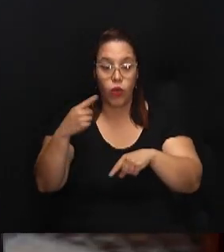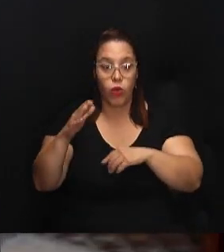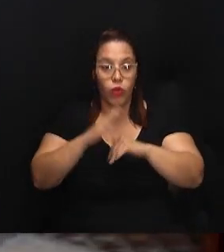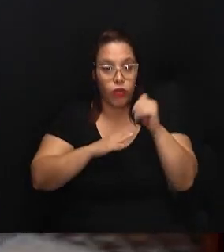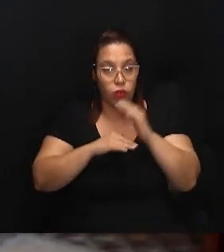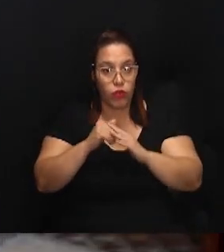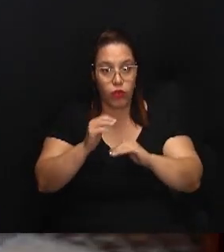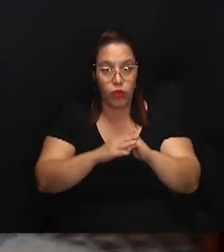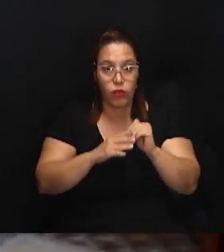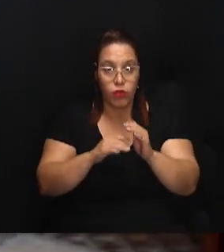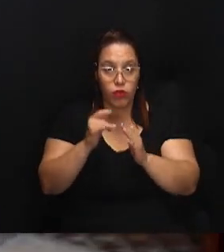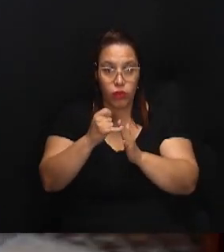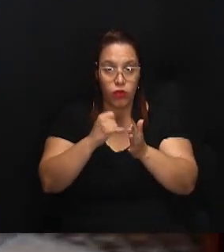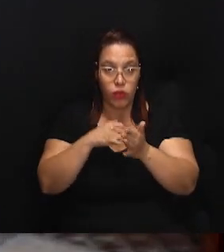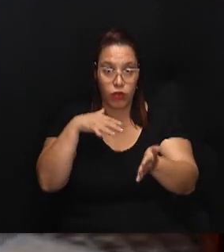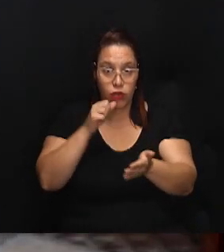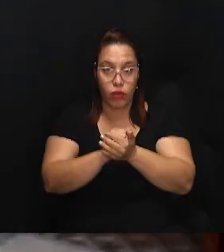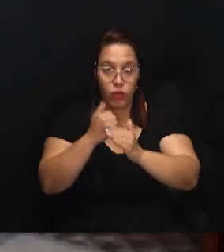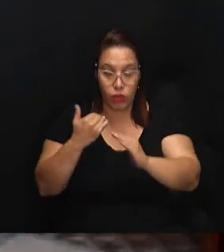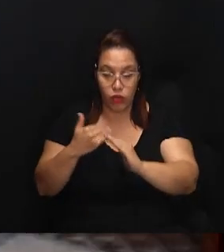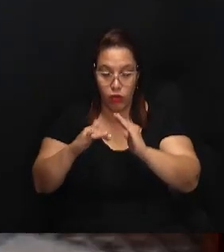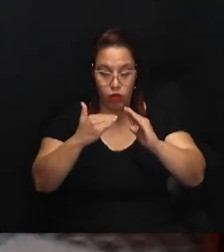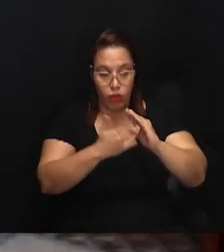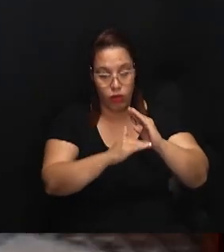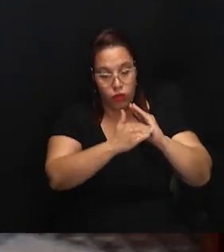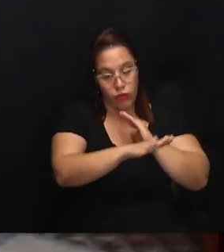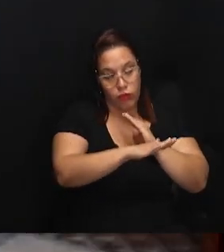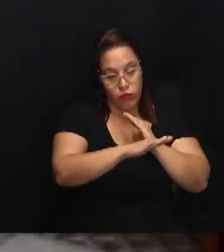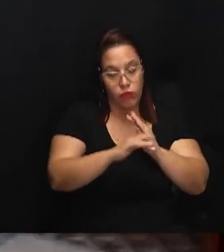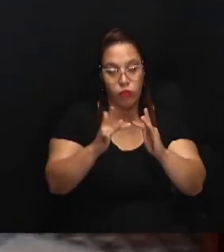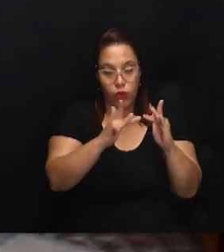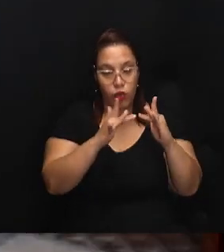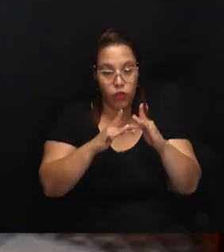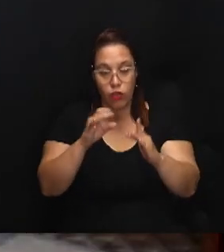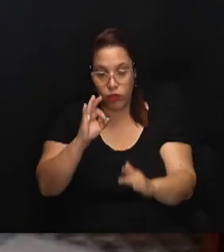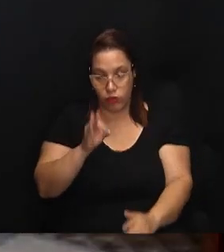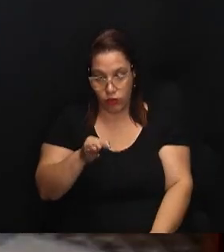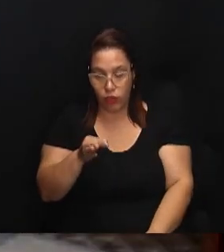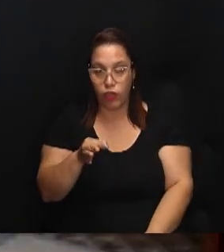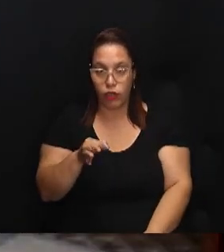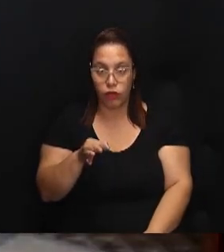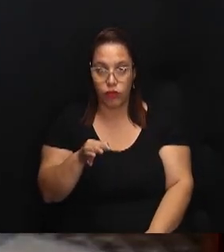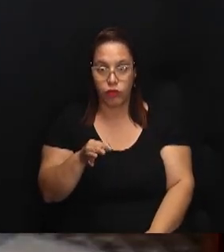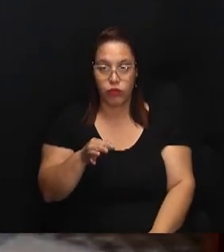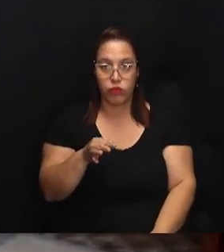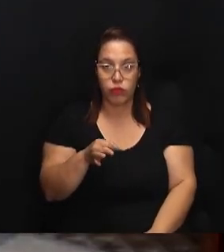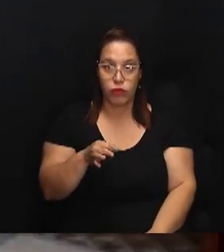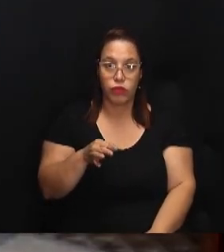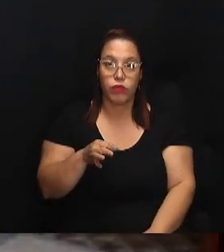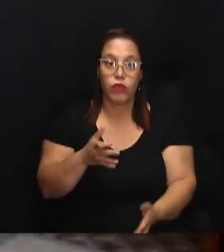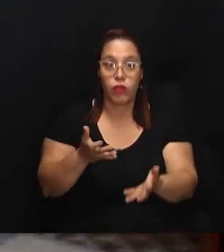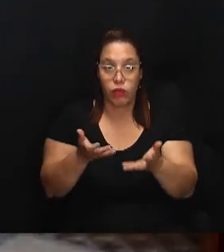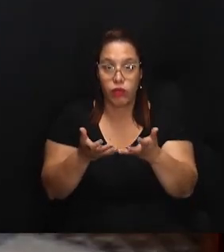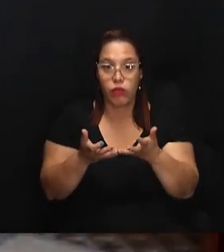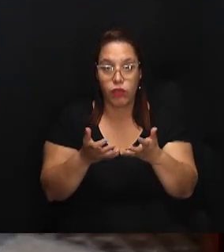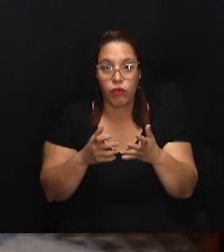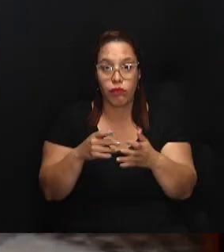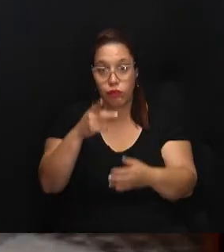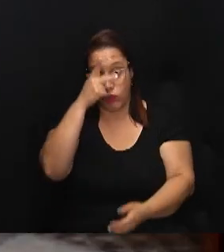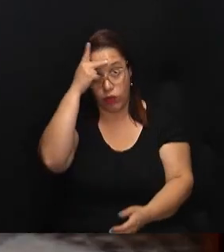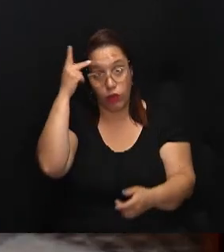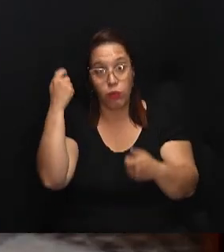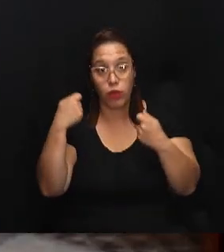sbena@unicamp.br. E também para as outras áreas, quem quiser também me escrever, eu posso direcionar para o contato que for mais apropriado de acordo